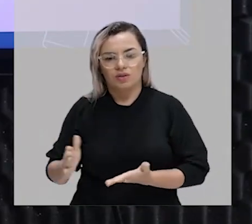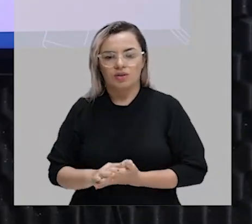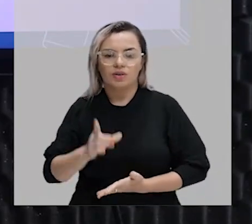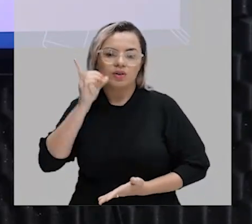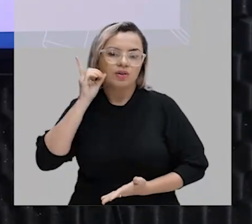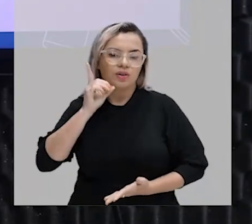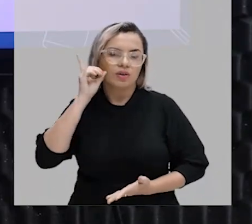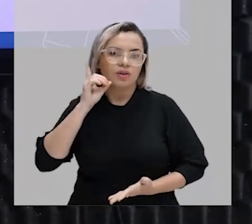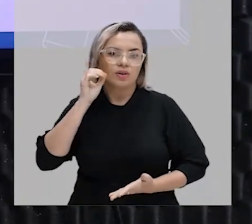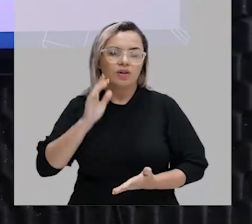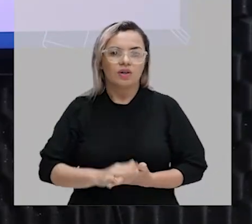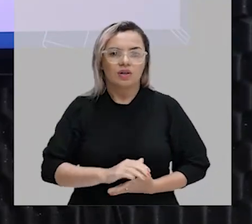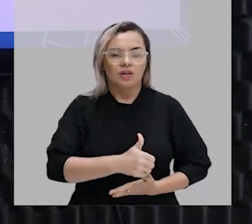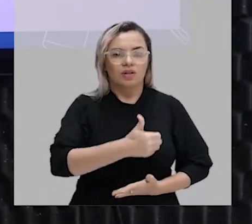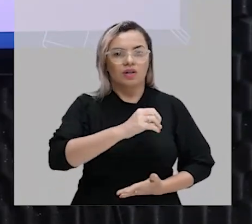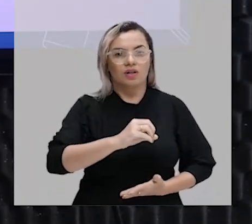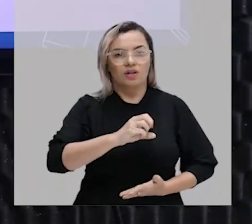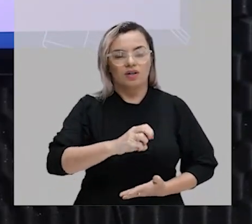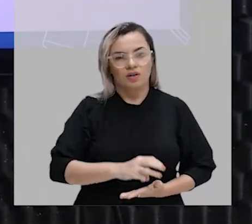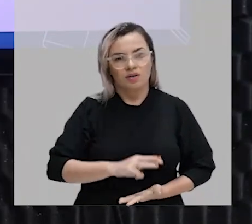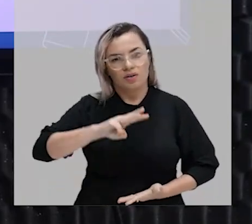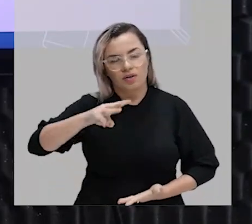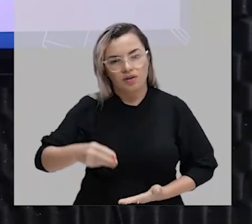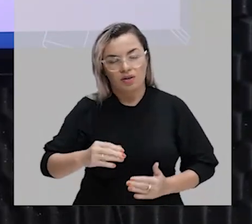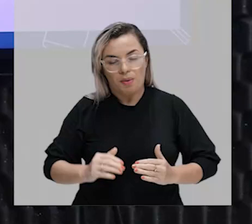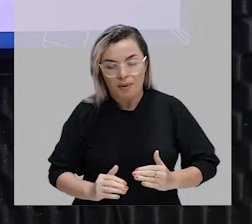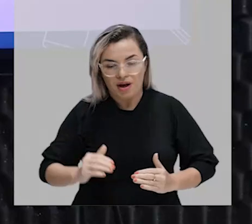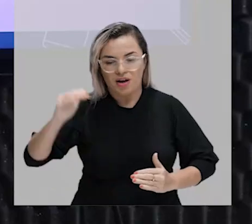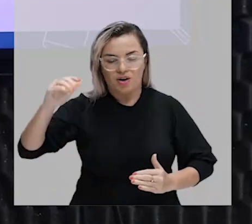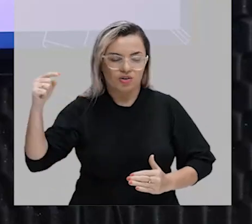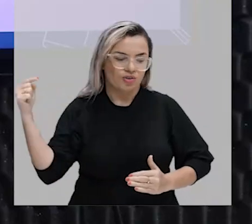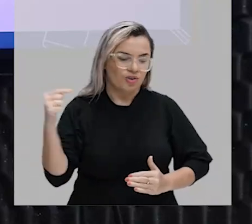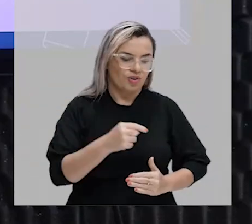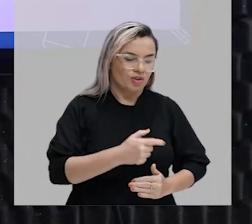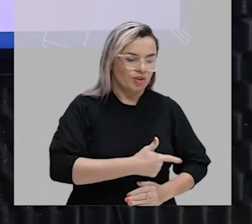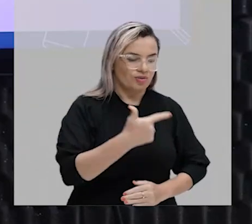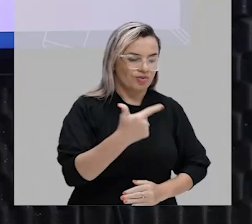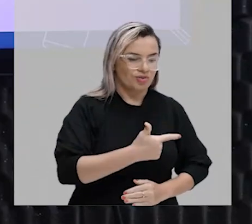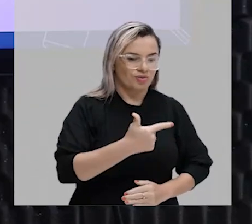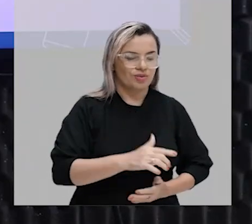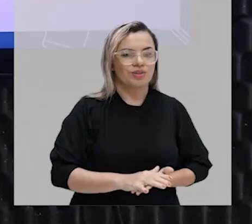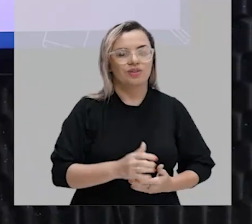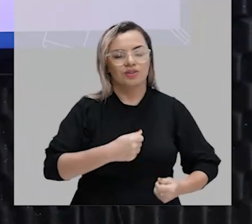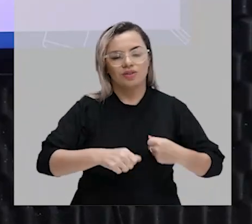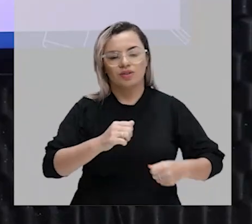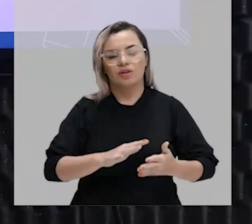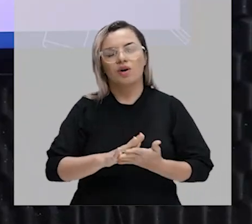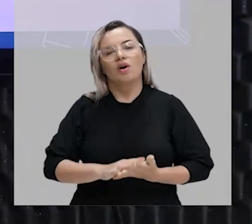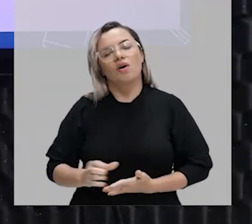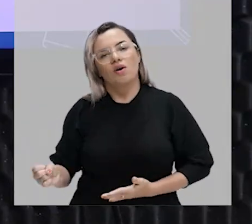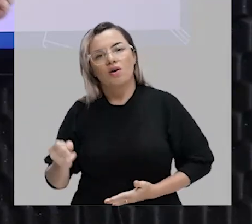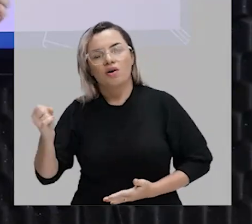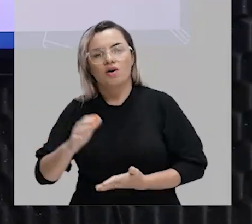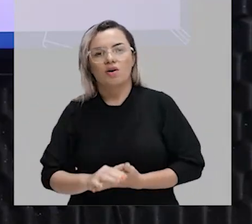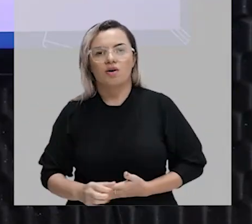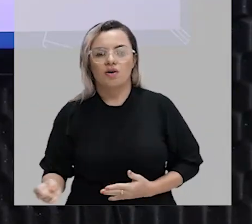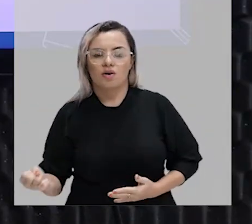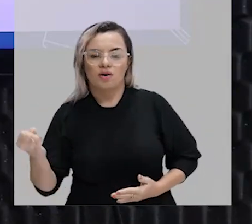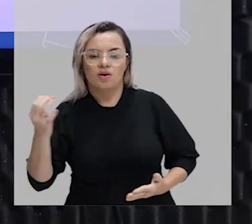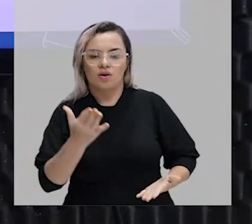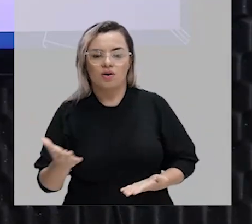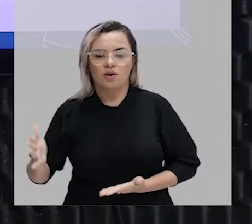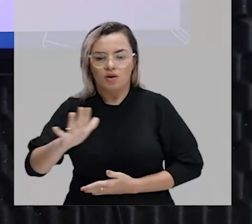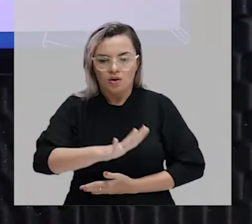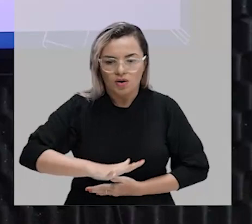10 milhões maior do que o segundo lugar, tá? Uma questão muito importante para entender a economia norte-americana são as áreas